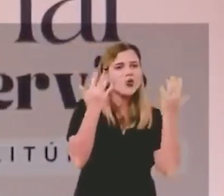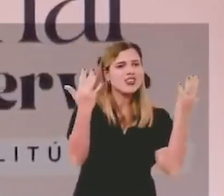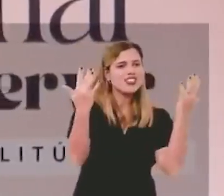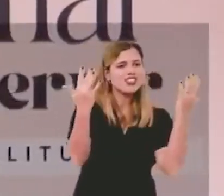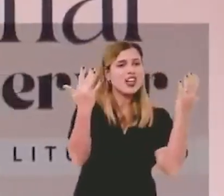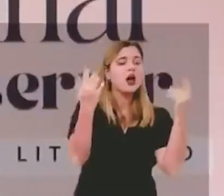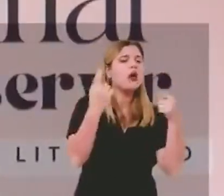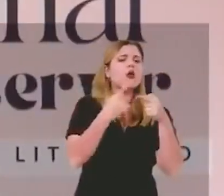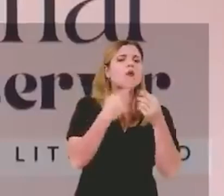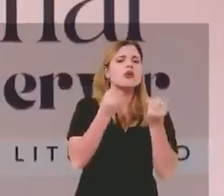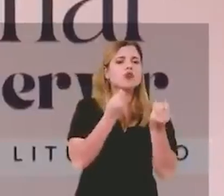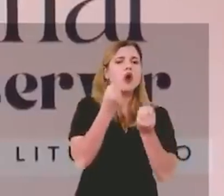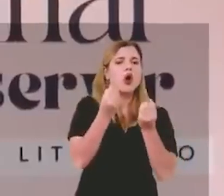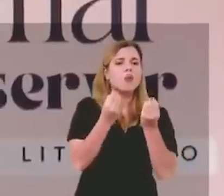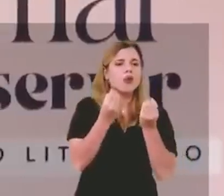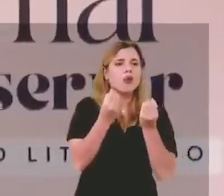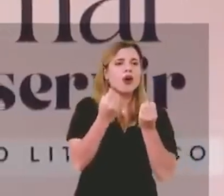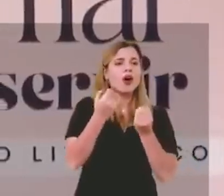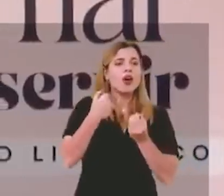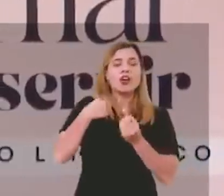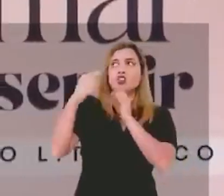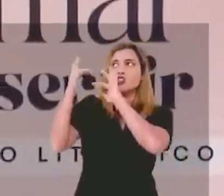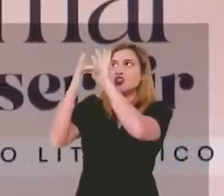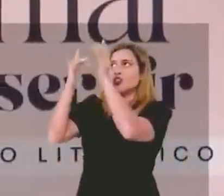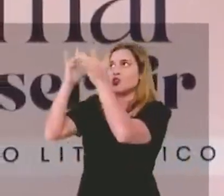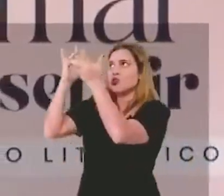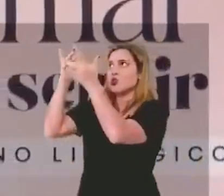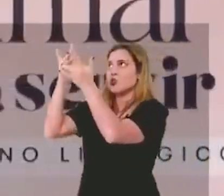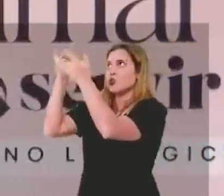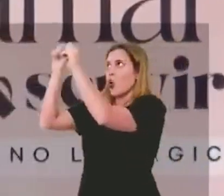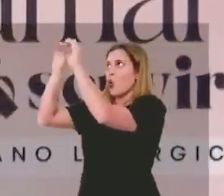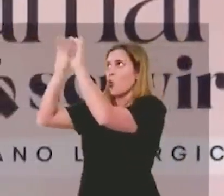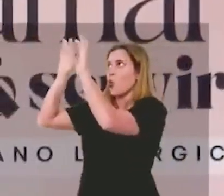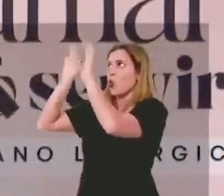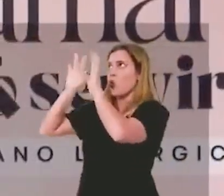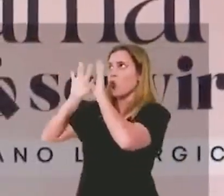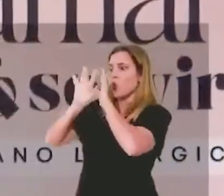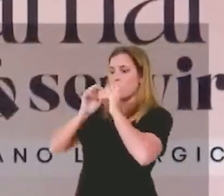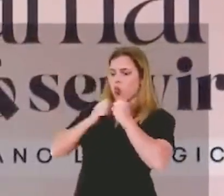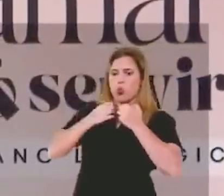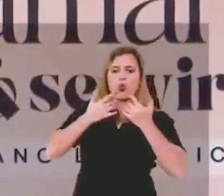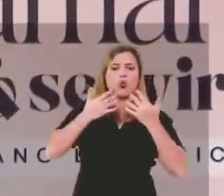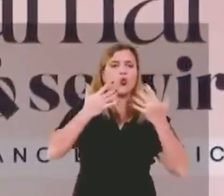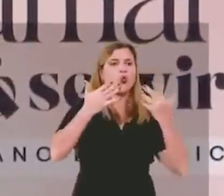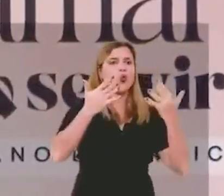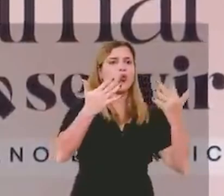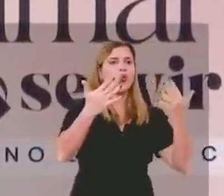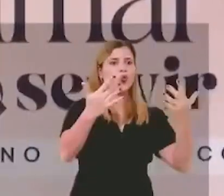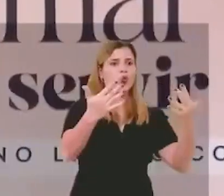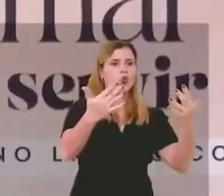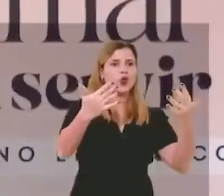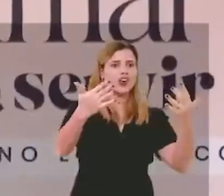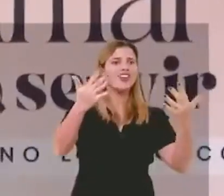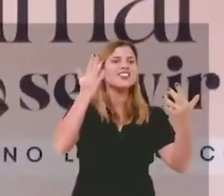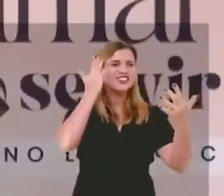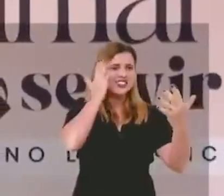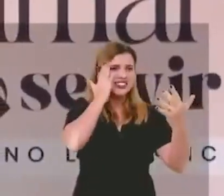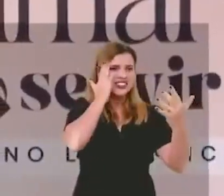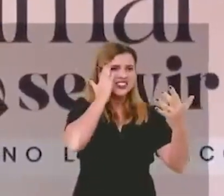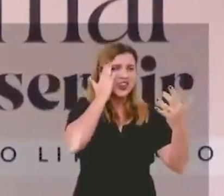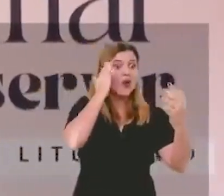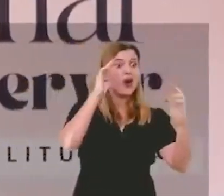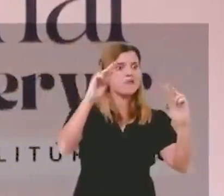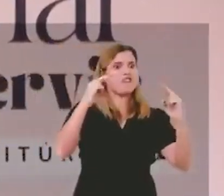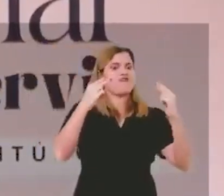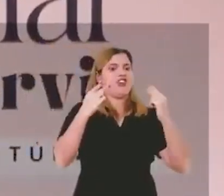a luz de Jesus, o sol da justiça, a verdadeira luz que vinda ao mundo e ilumina todo homem.